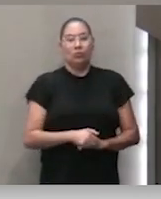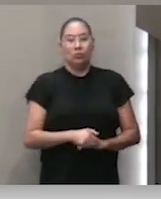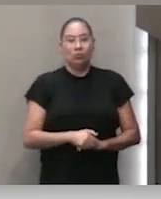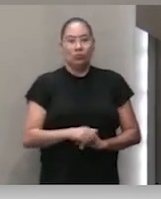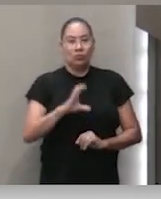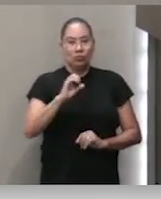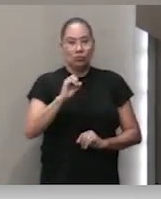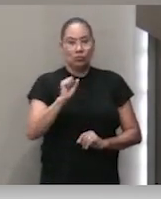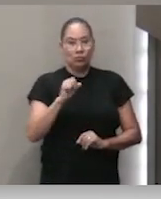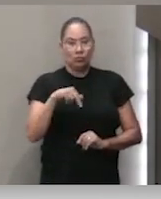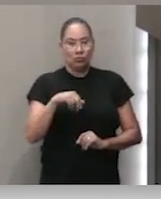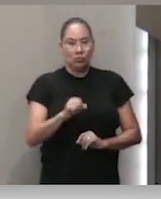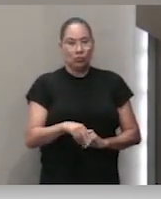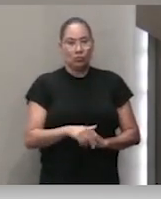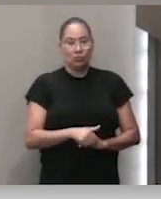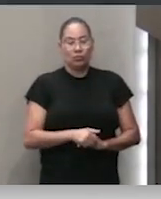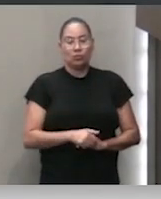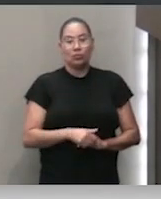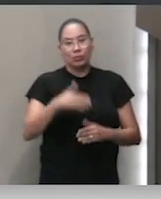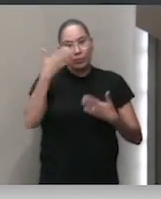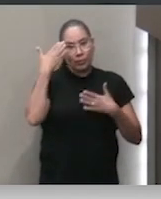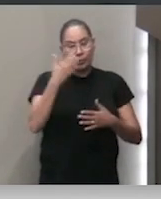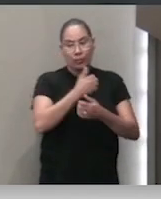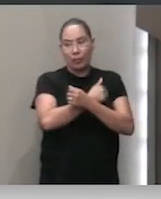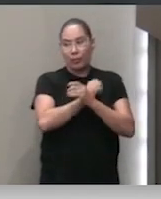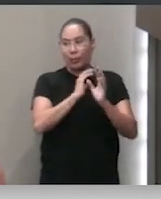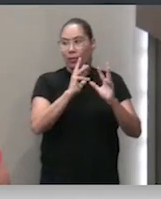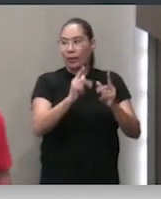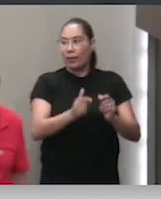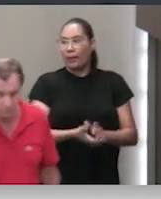nossa Corsã que está fazendo tudo isso. Obrigado, um abraço a todos.